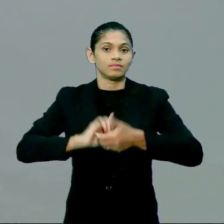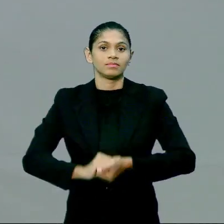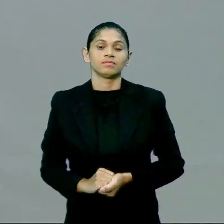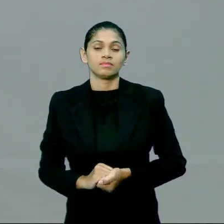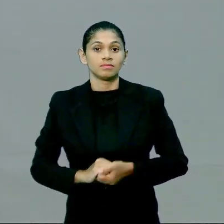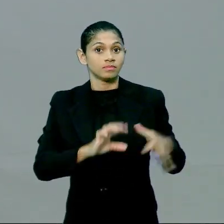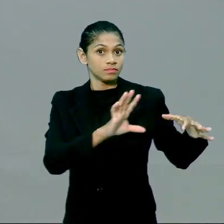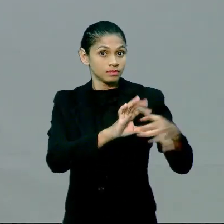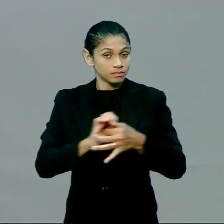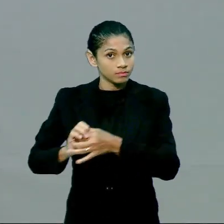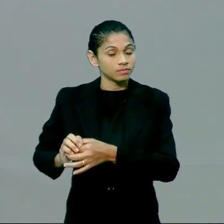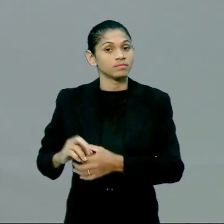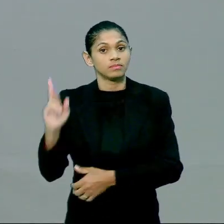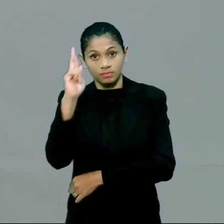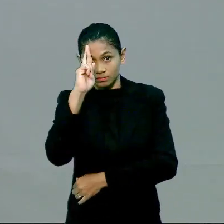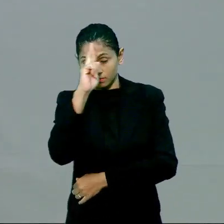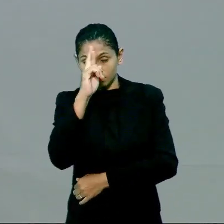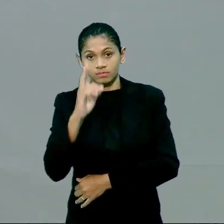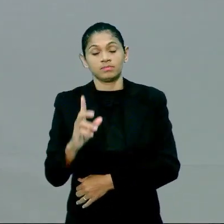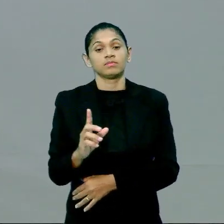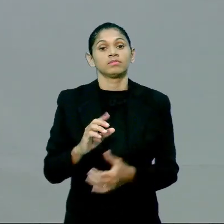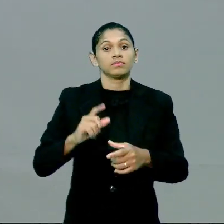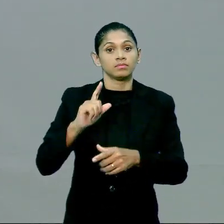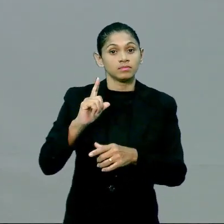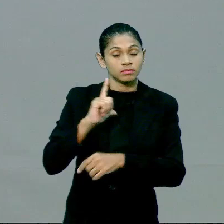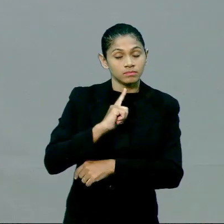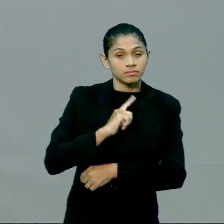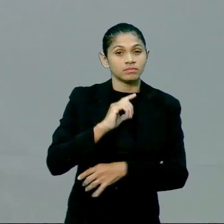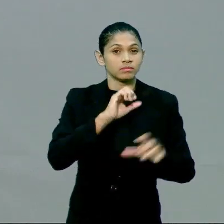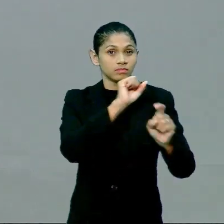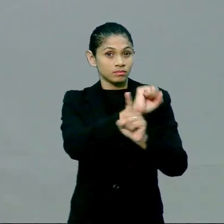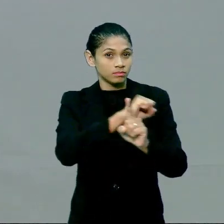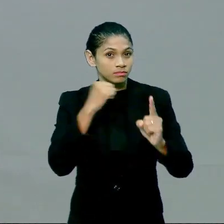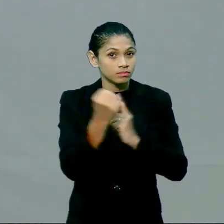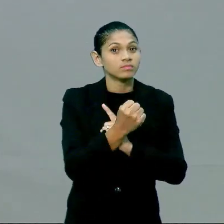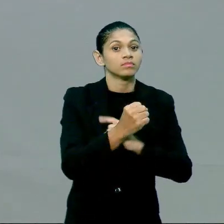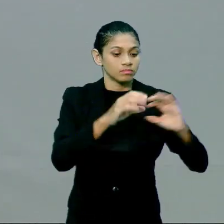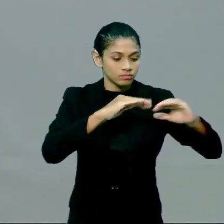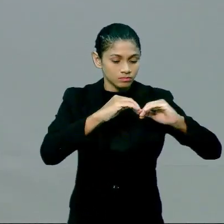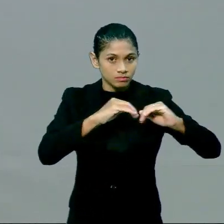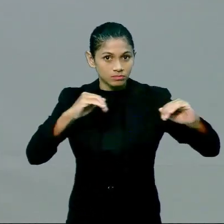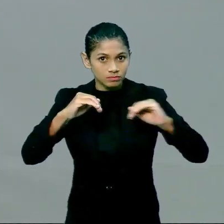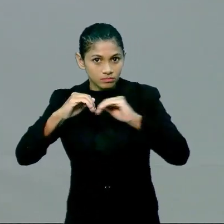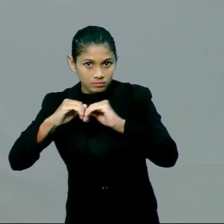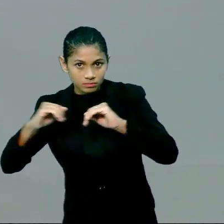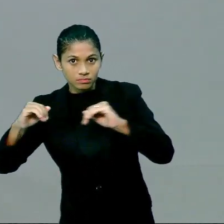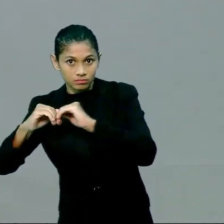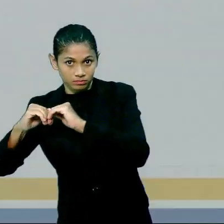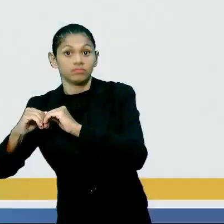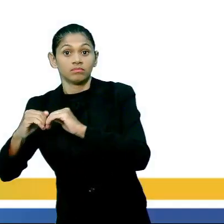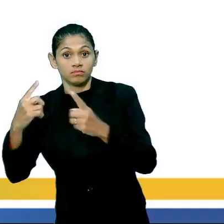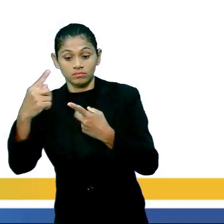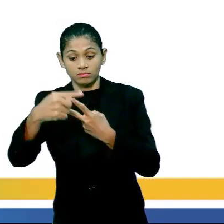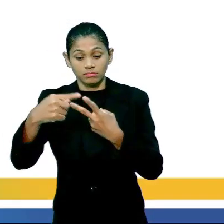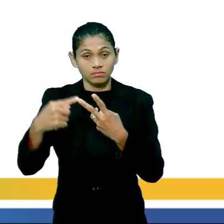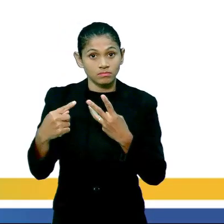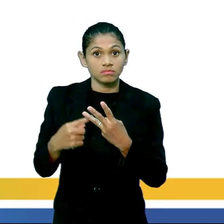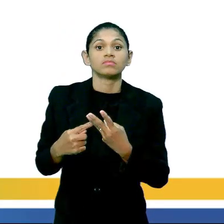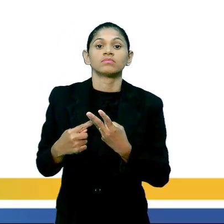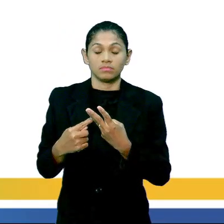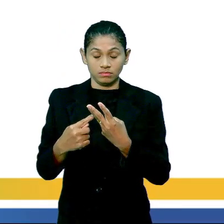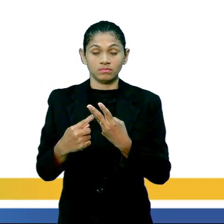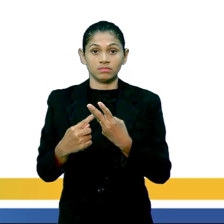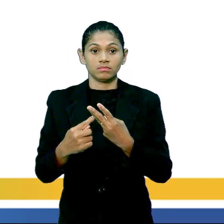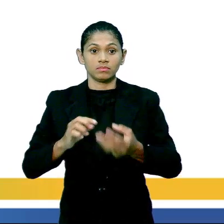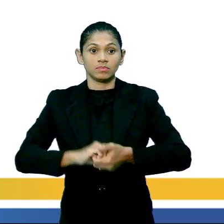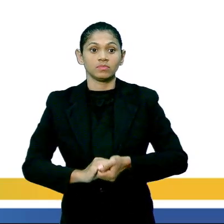nesse contexto histórico, nós temos a divisão da sociedade em 3 grupos aí que são importantes, tá?